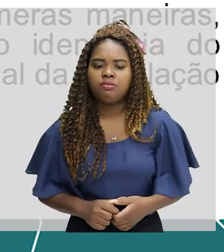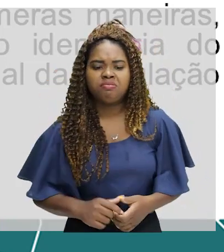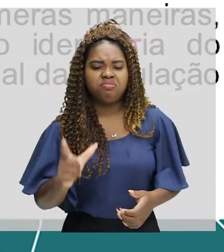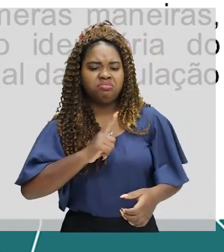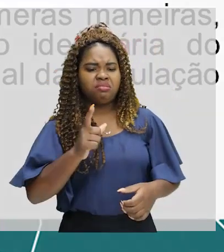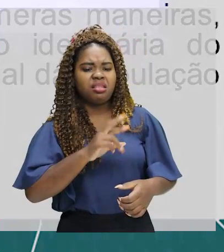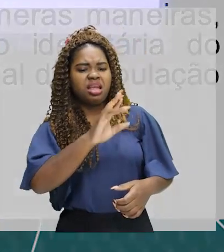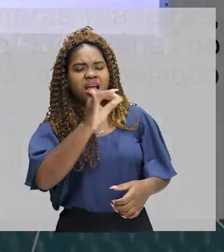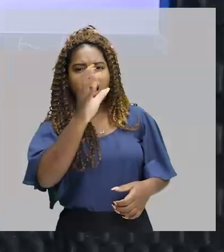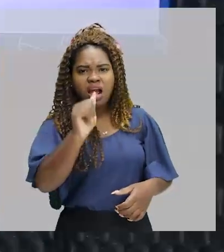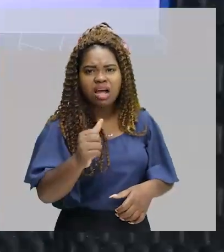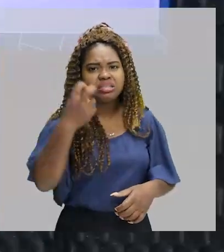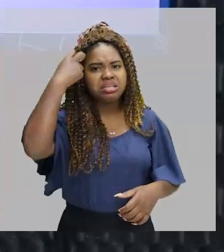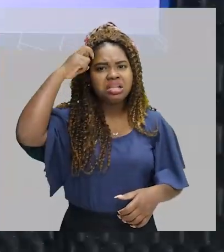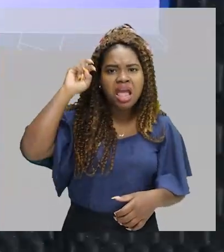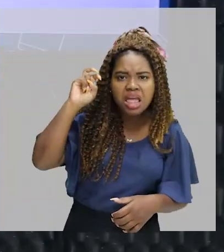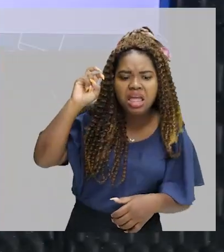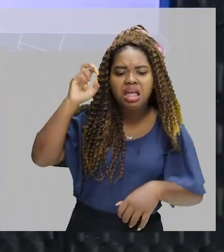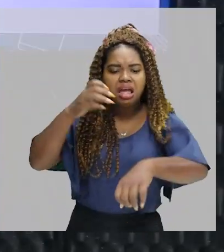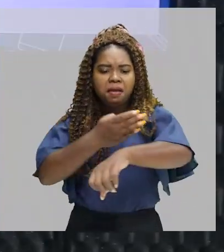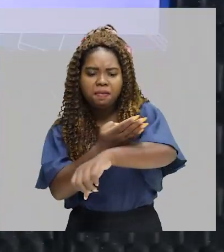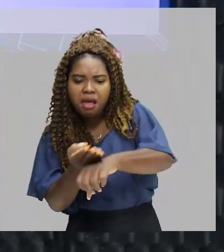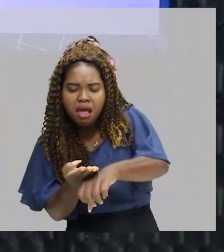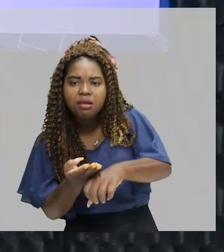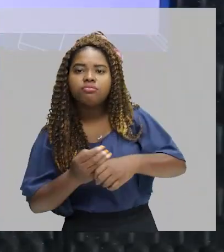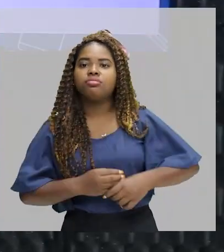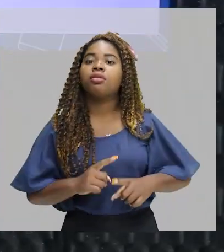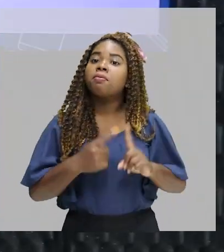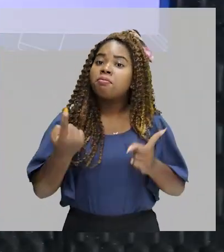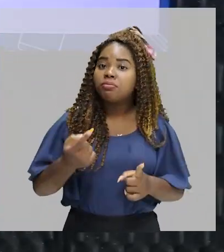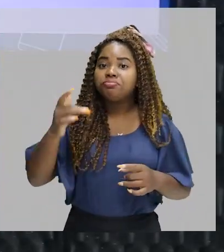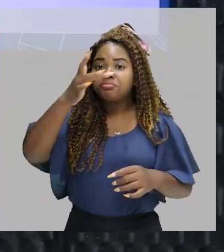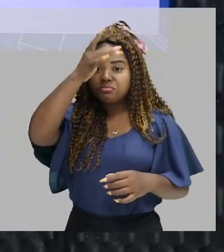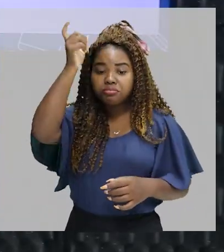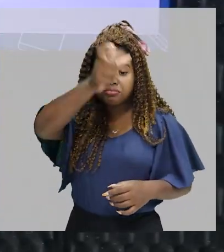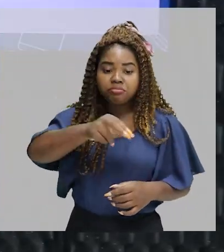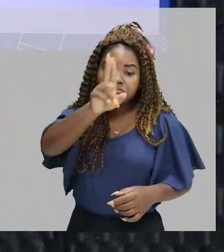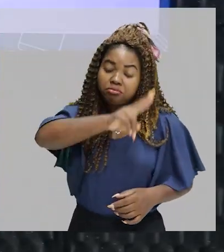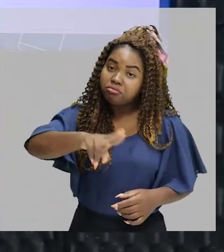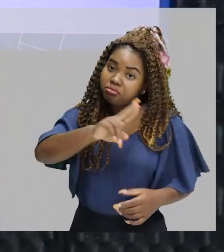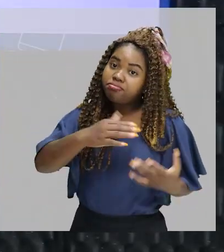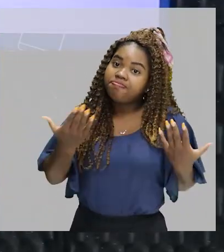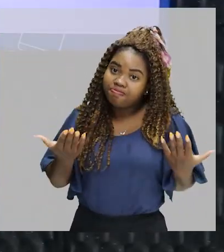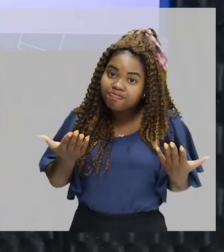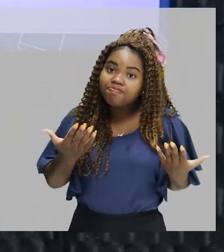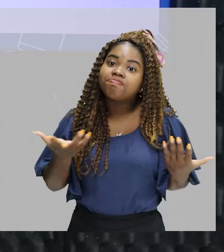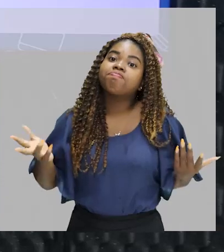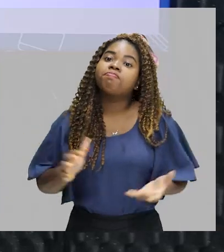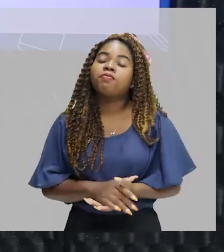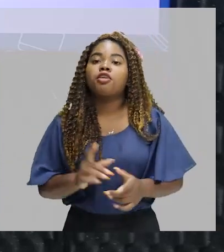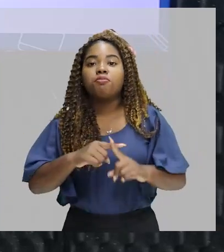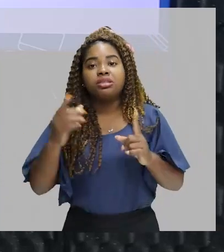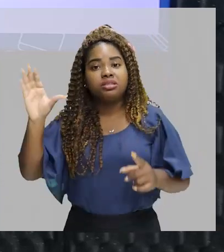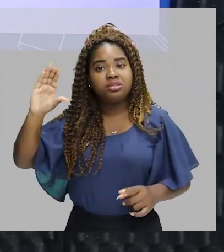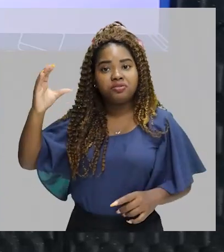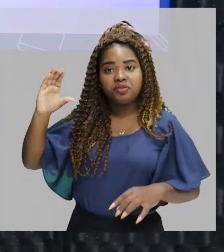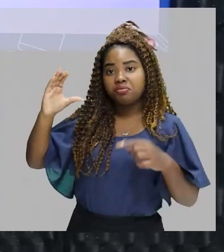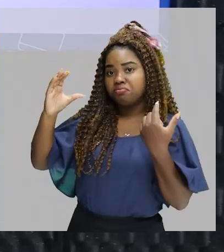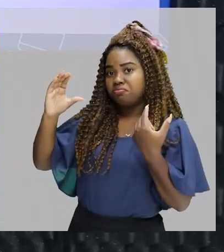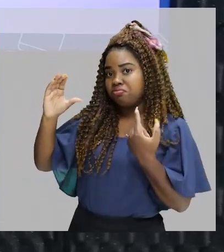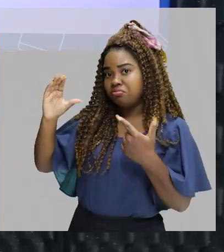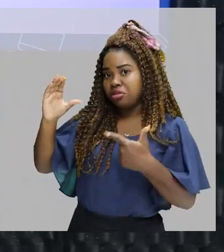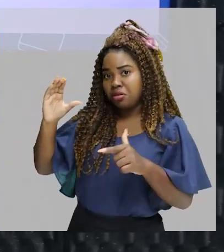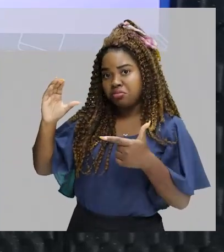branca, uma raça negra, isso aí não tem sentido algum. Mas as pessoas utilizam essa categoria, mesmo que cientificamente ela não tenha